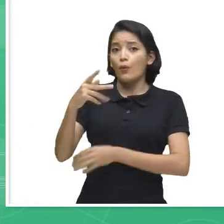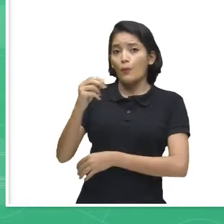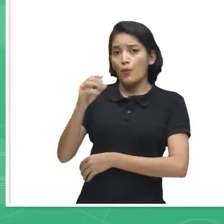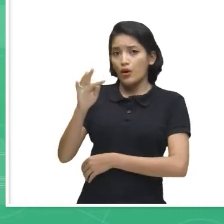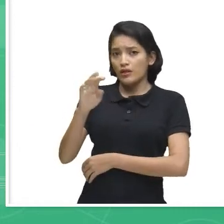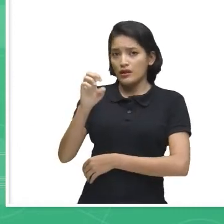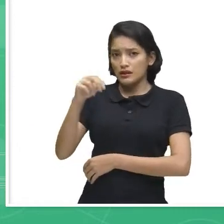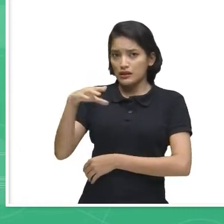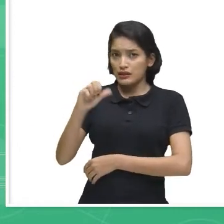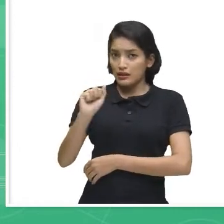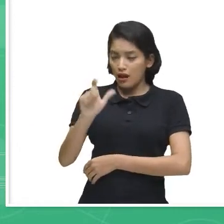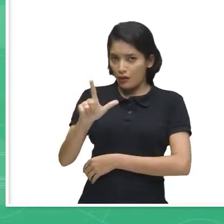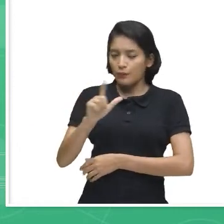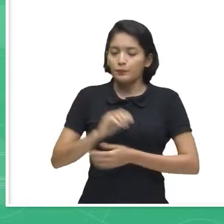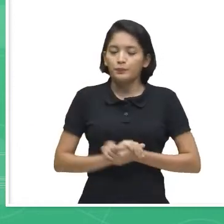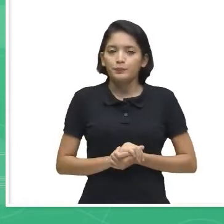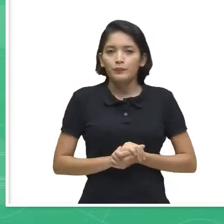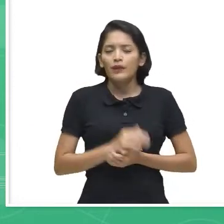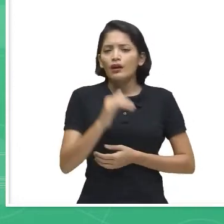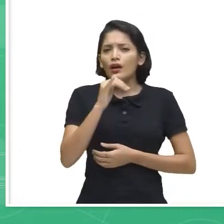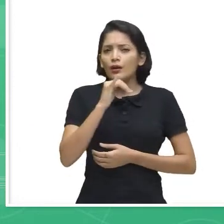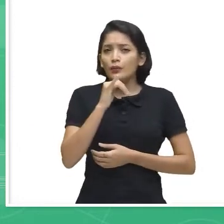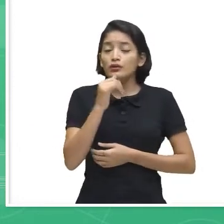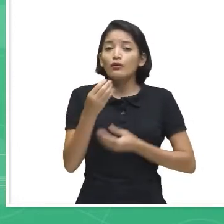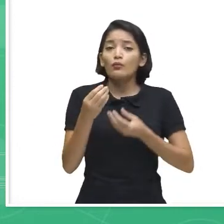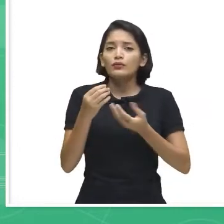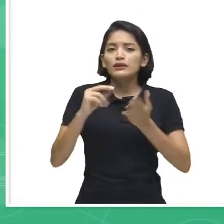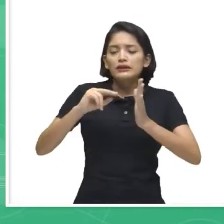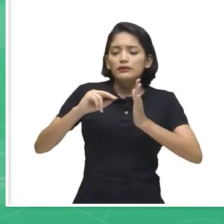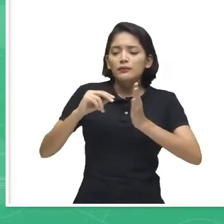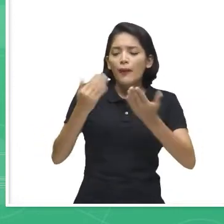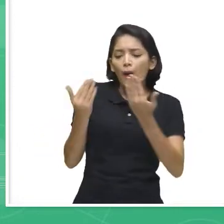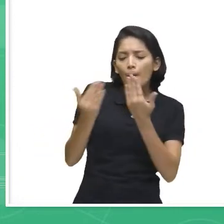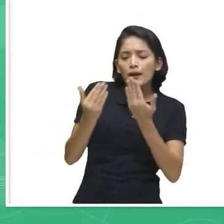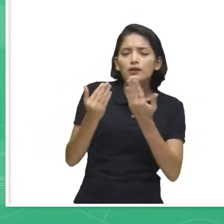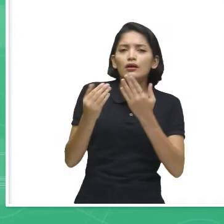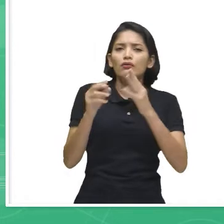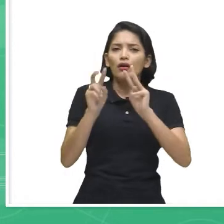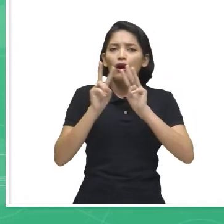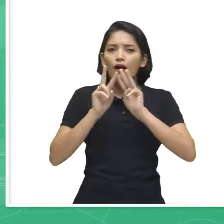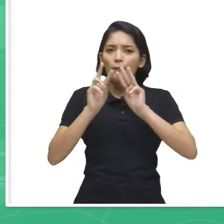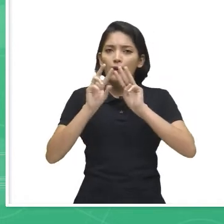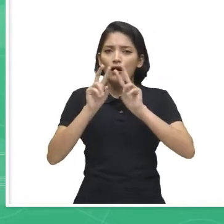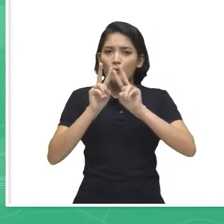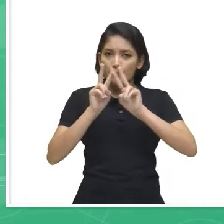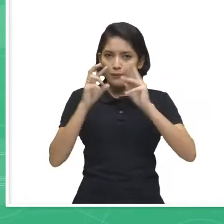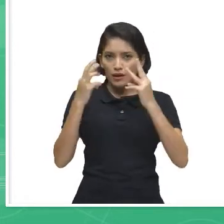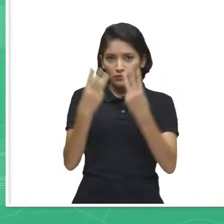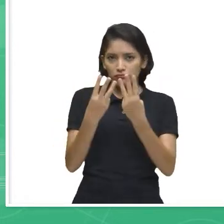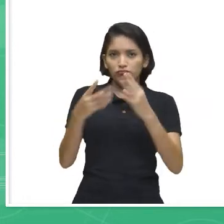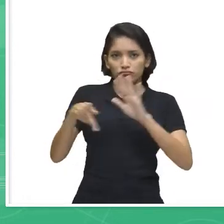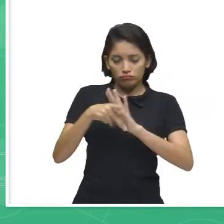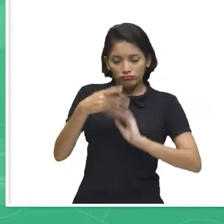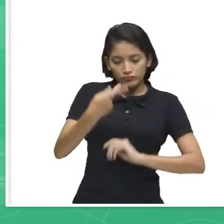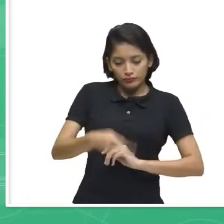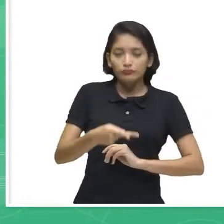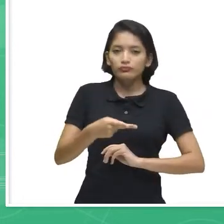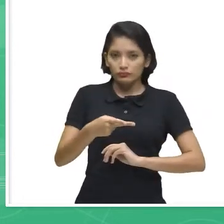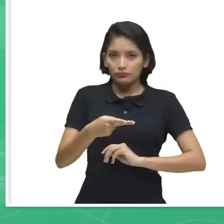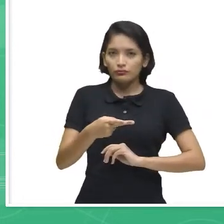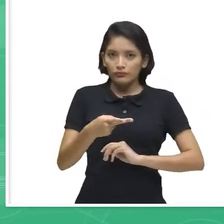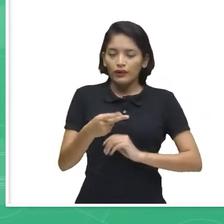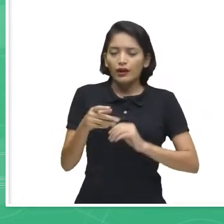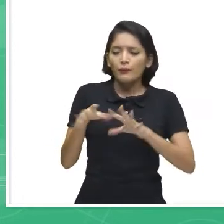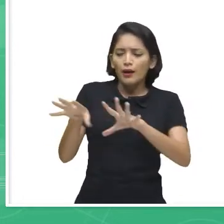Carga geradora. É como se fosse a massa da Terra. Ela que produziu o campo gravitacional para atrair as massas menores,